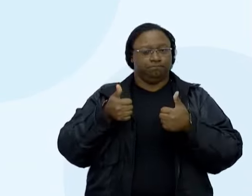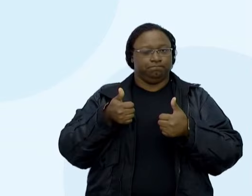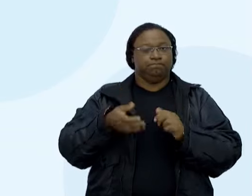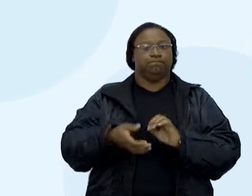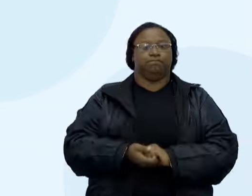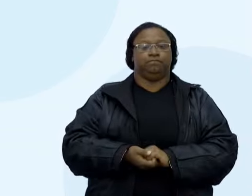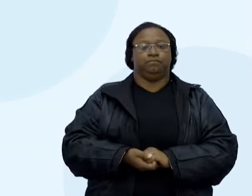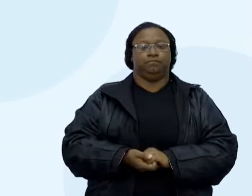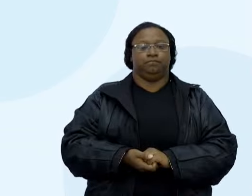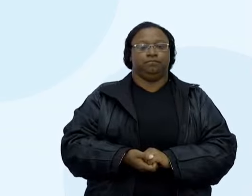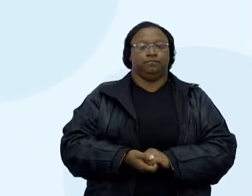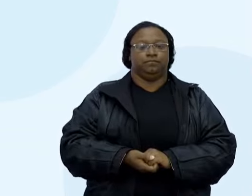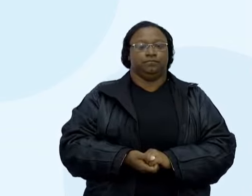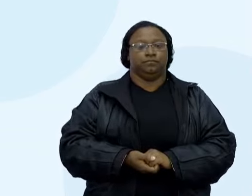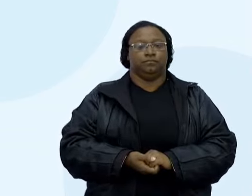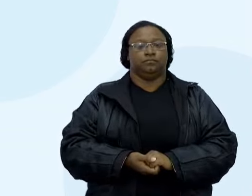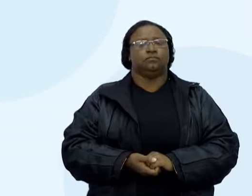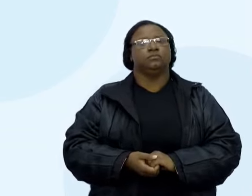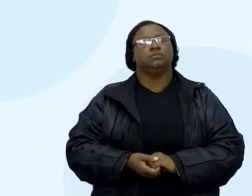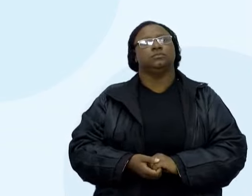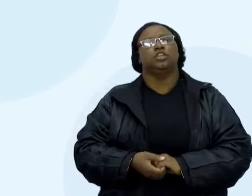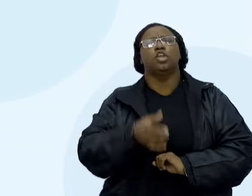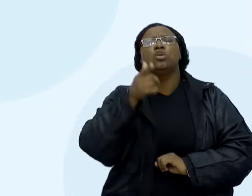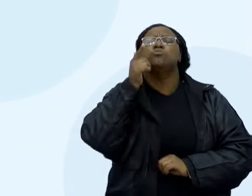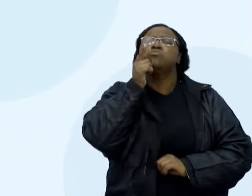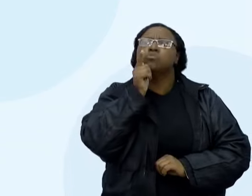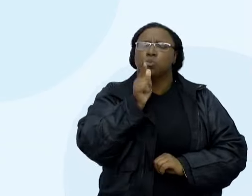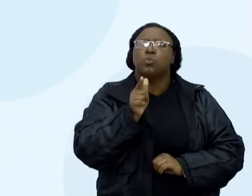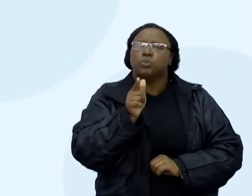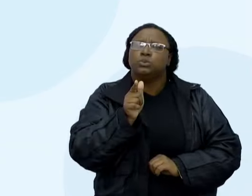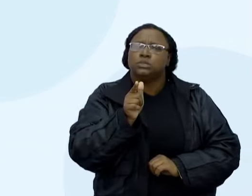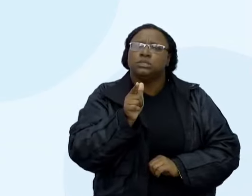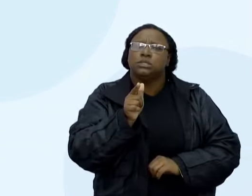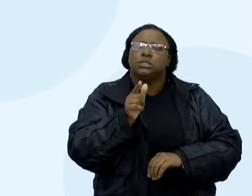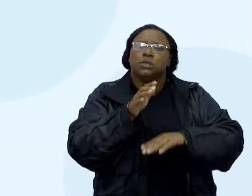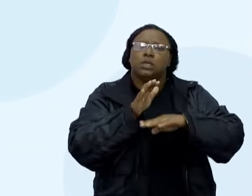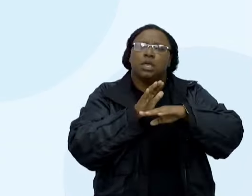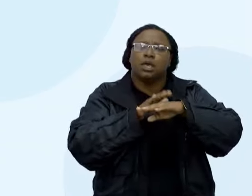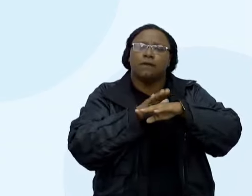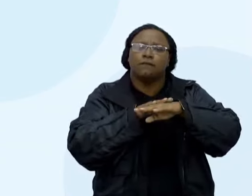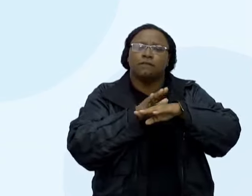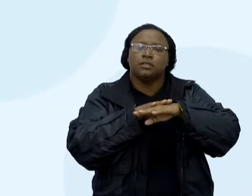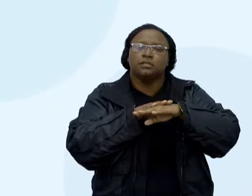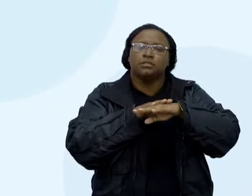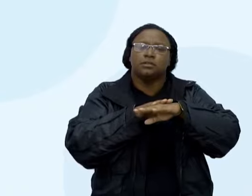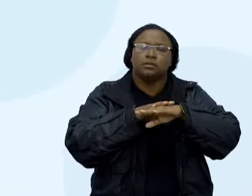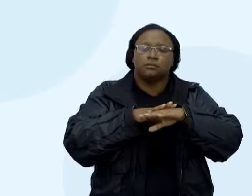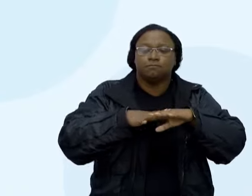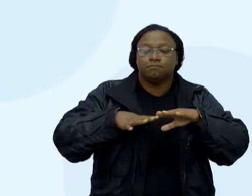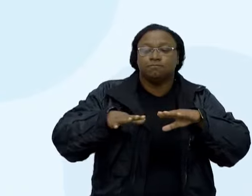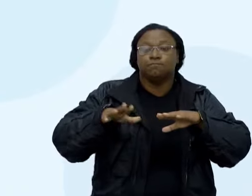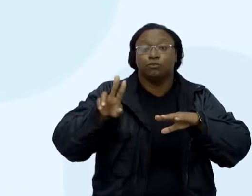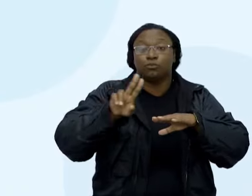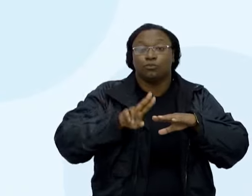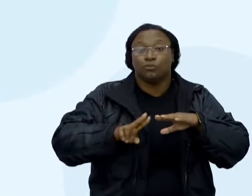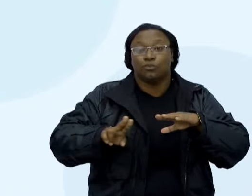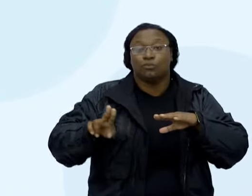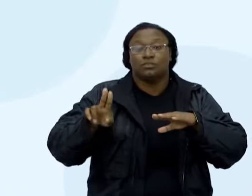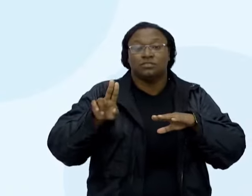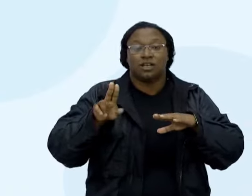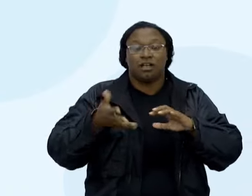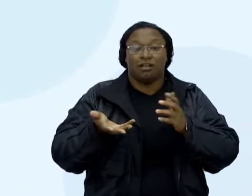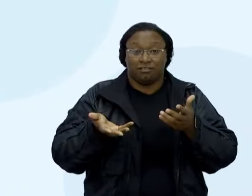70. Será que a gente conseguiria fazer aí essa escala funcionar para a gente,